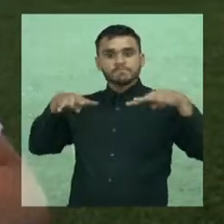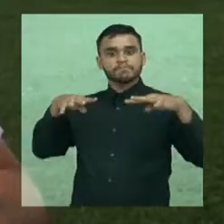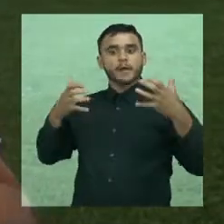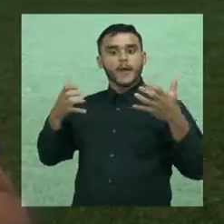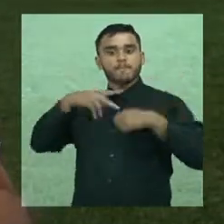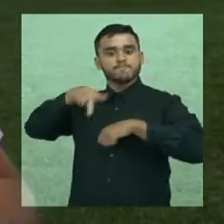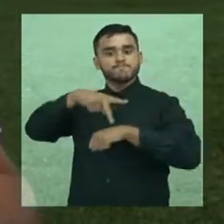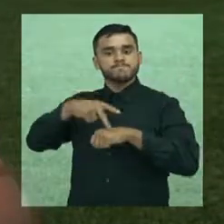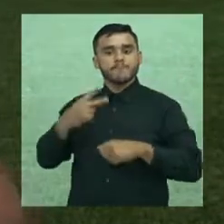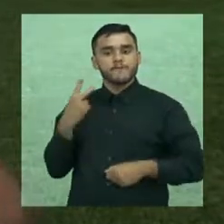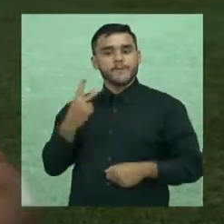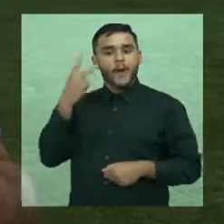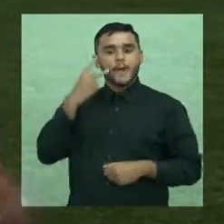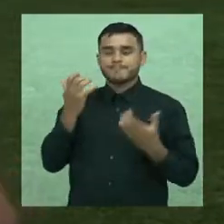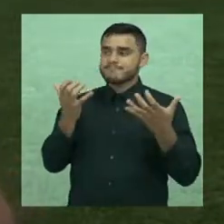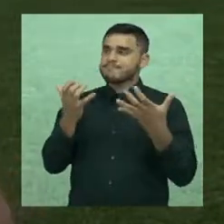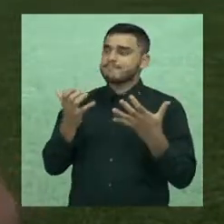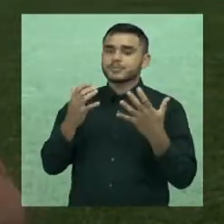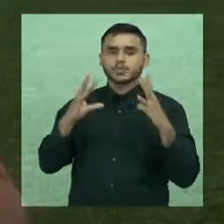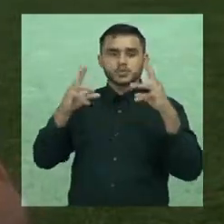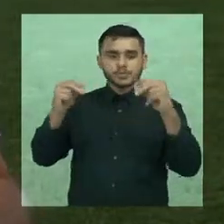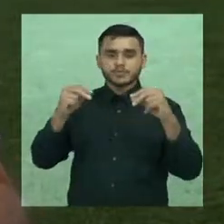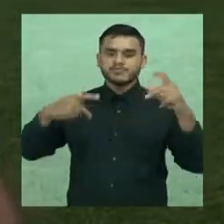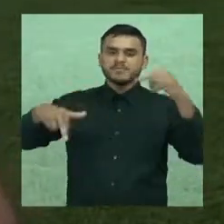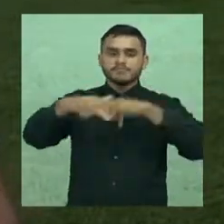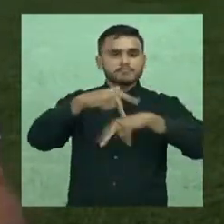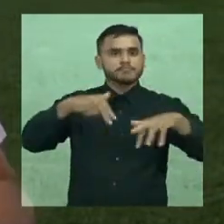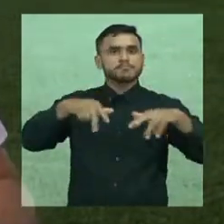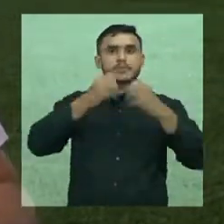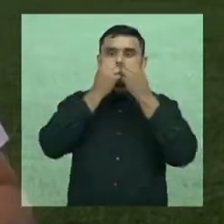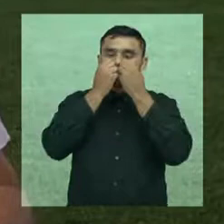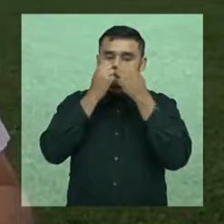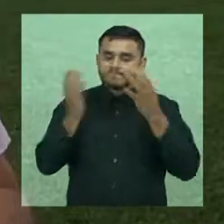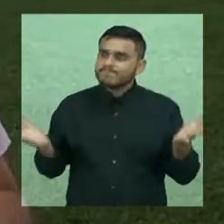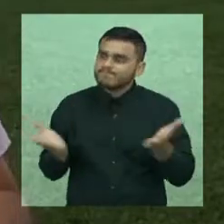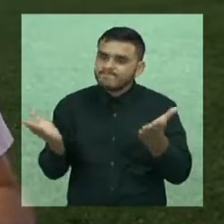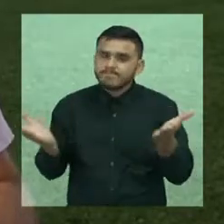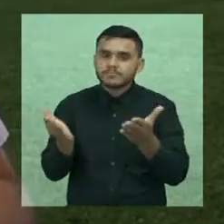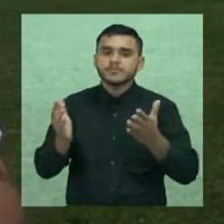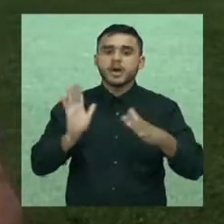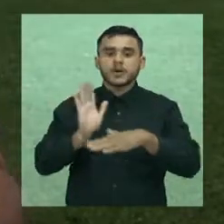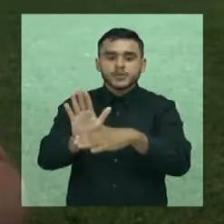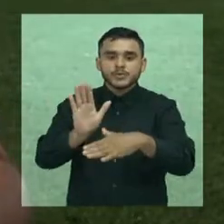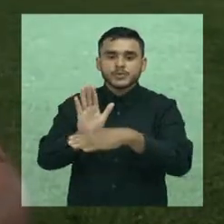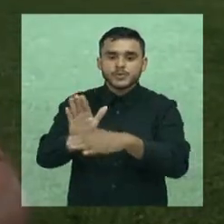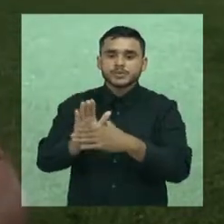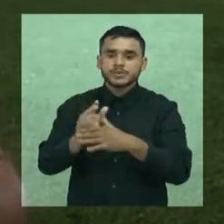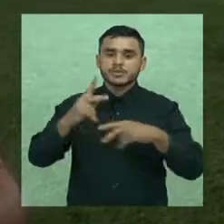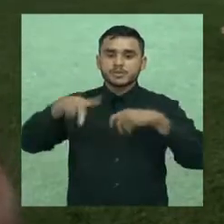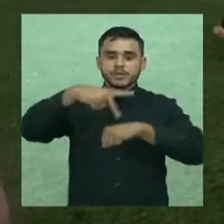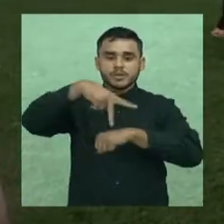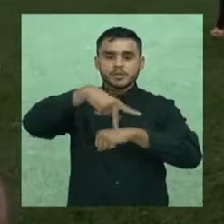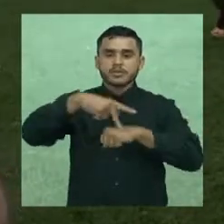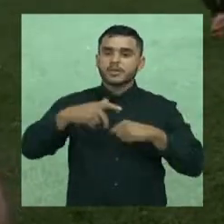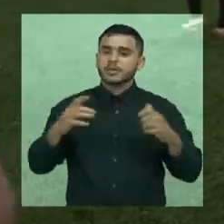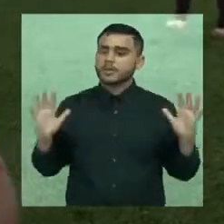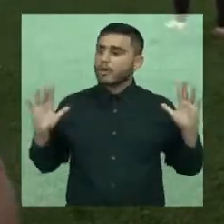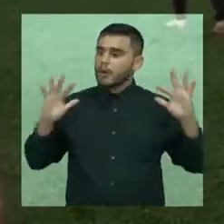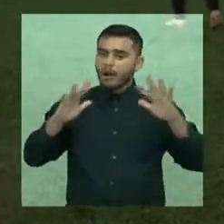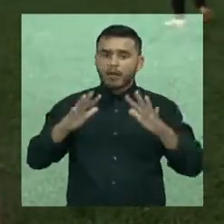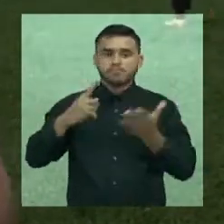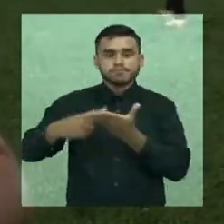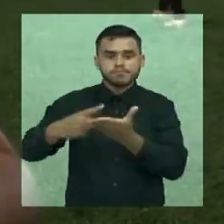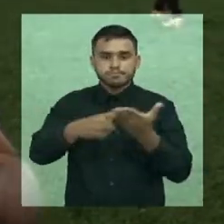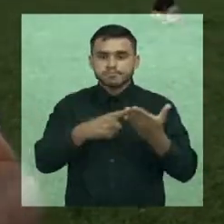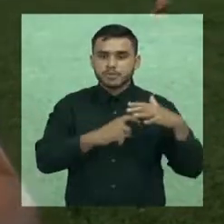mais, a valorizar, ensina respeito, cidadania e também traz a comercialização. A população se mobiliza, organiza